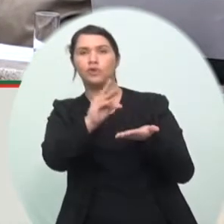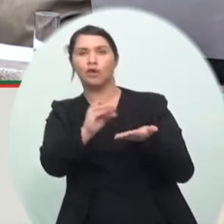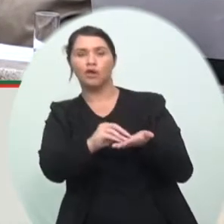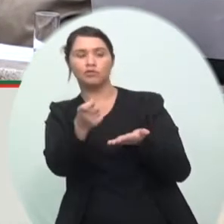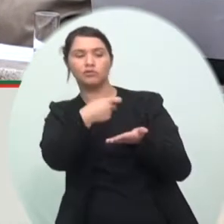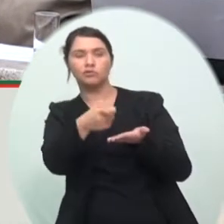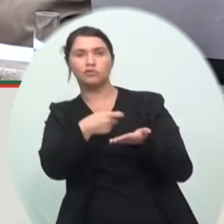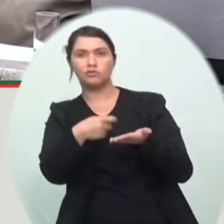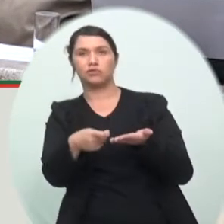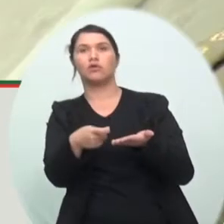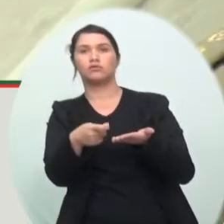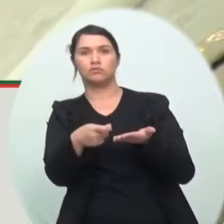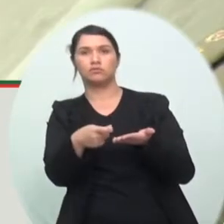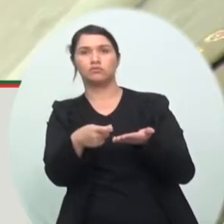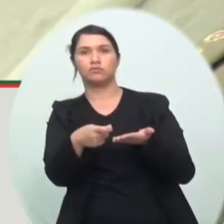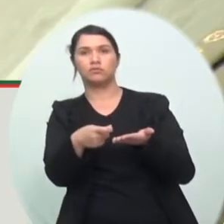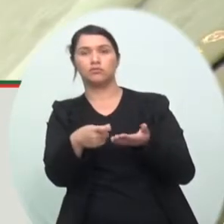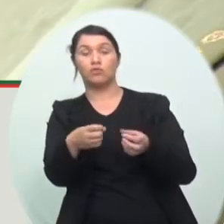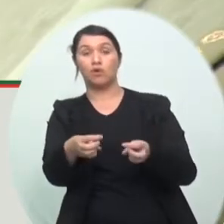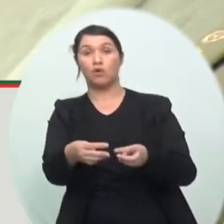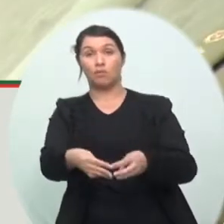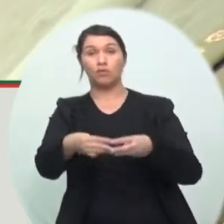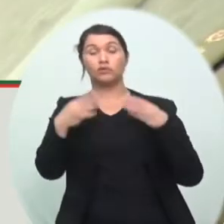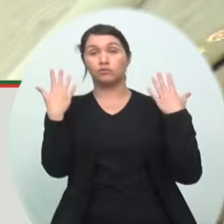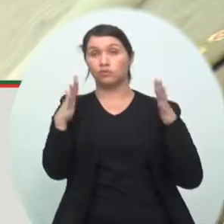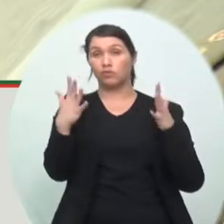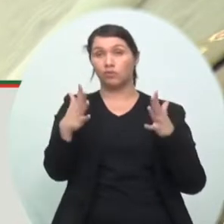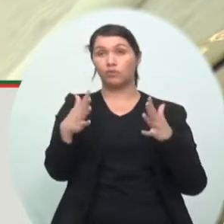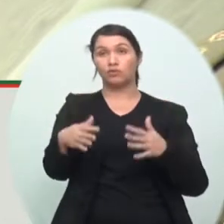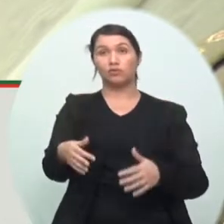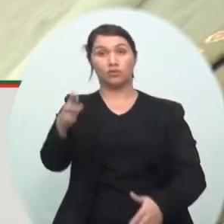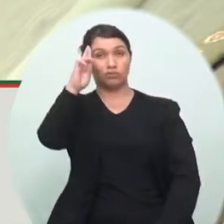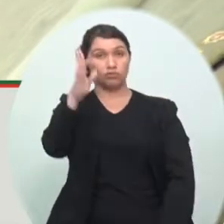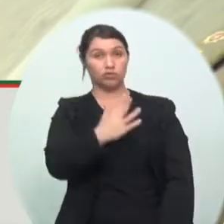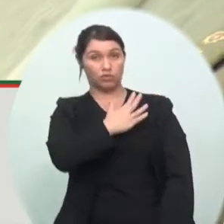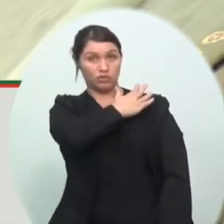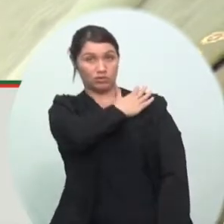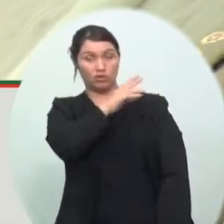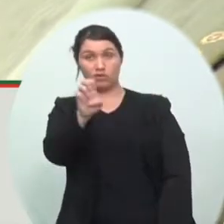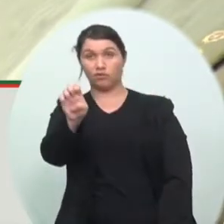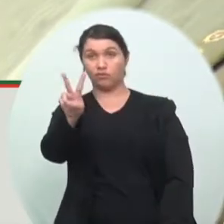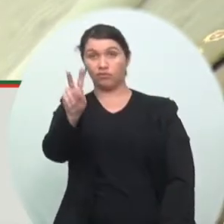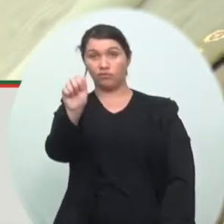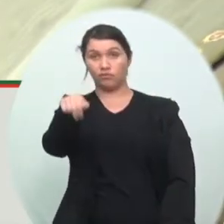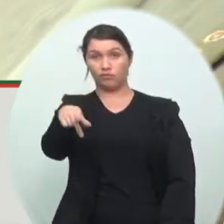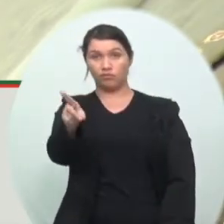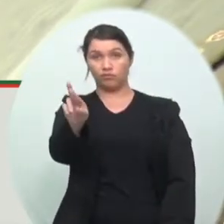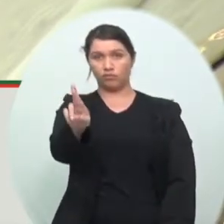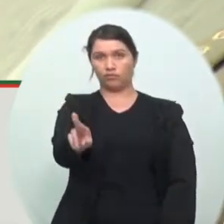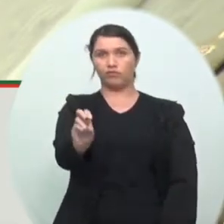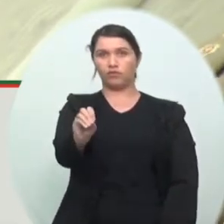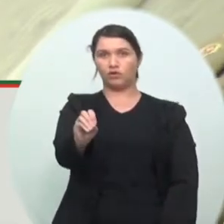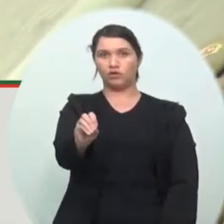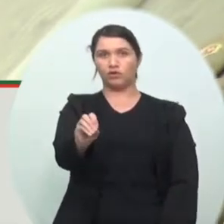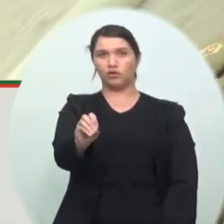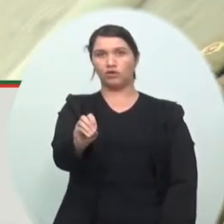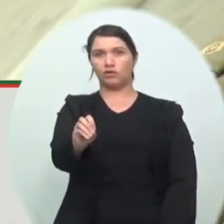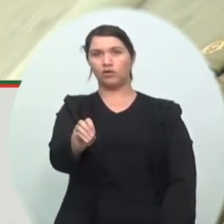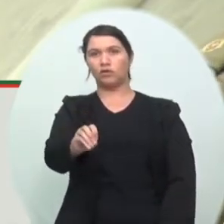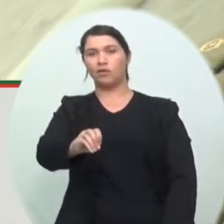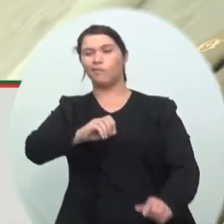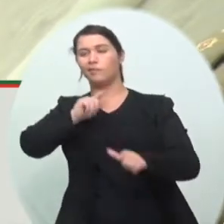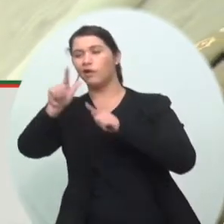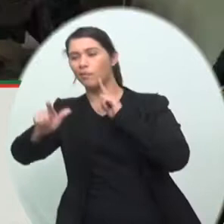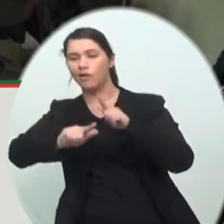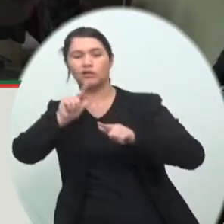sessão legislativa moção de aplauso ao tenente-coronel Evandro de Andrade Fraga pelos relevantes serviços prestados